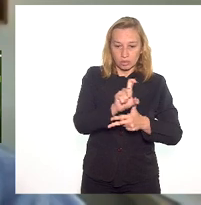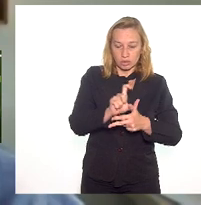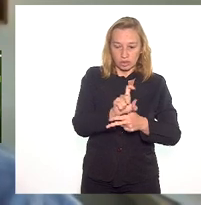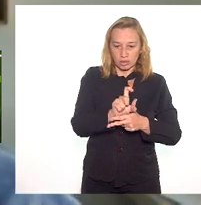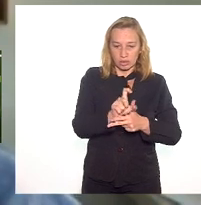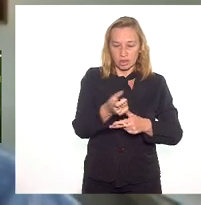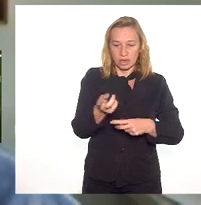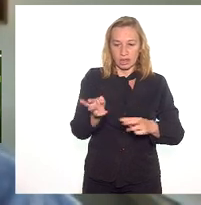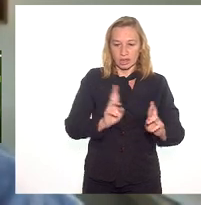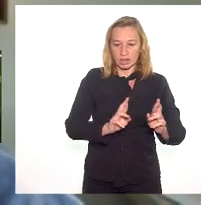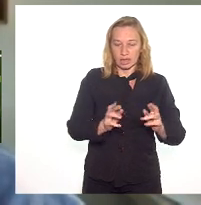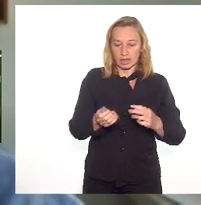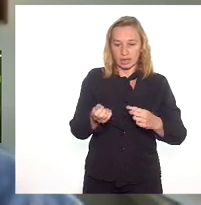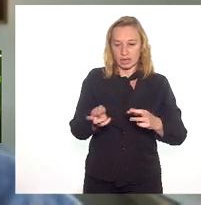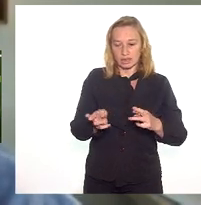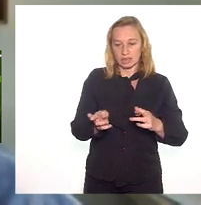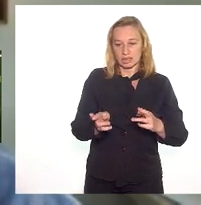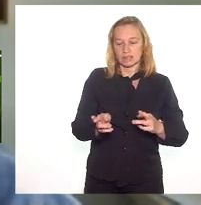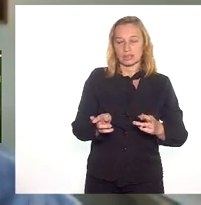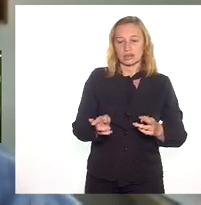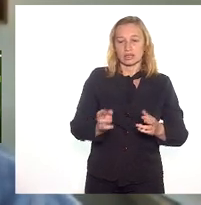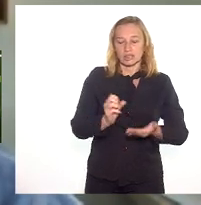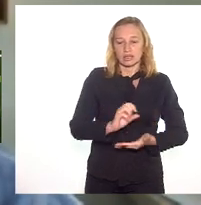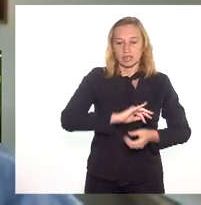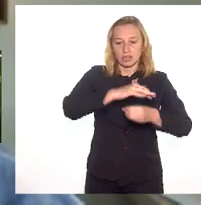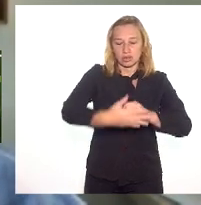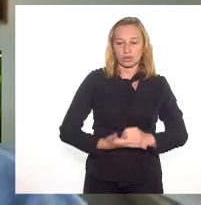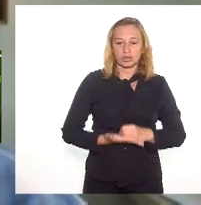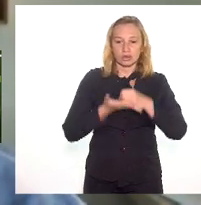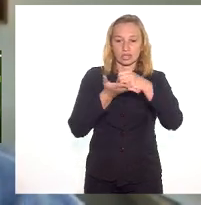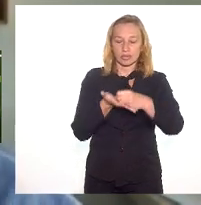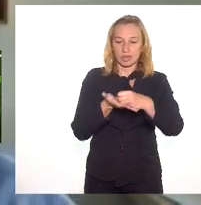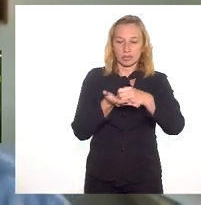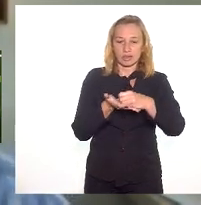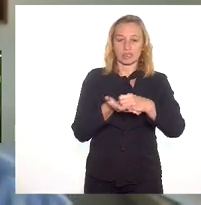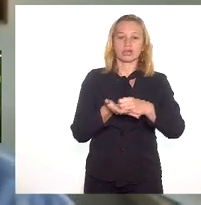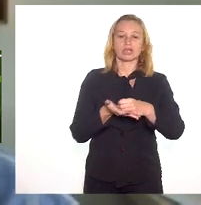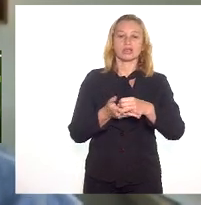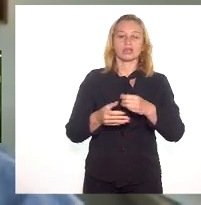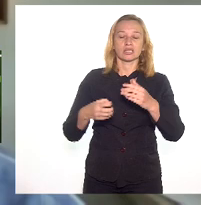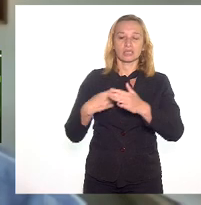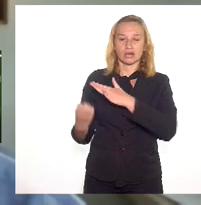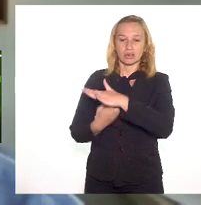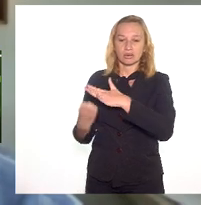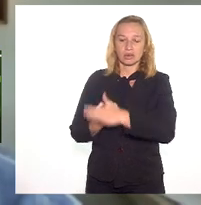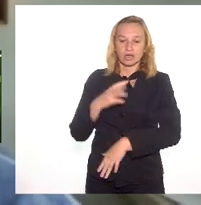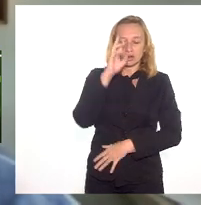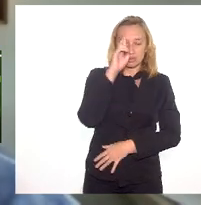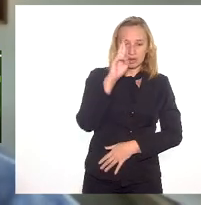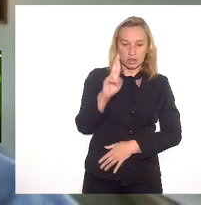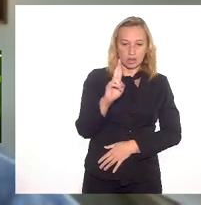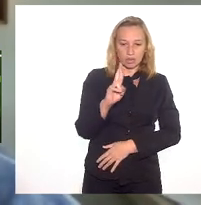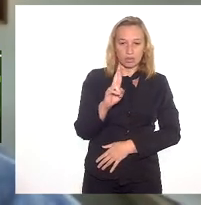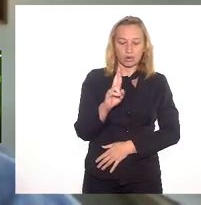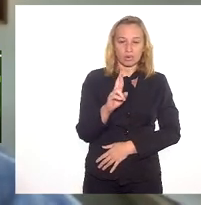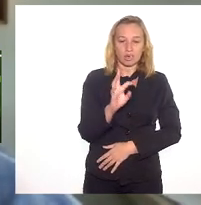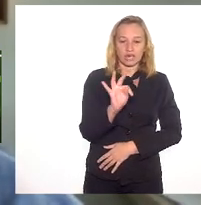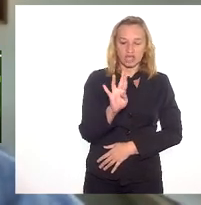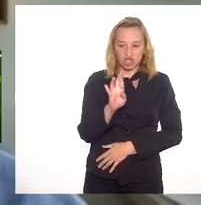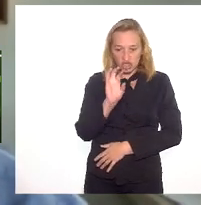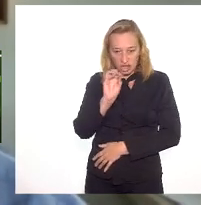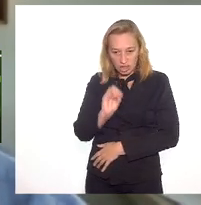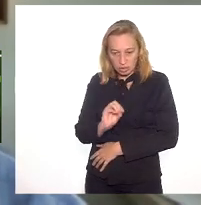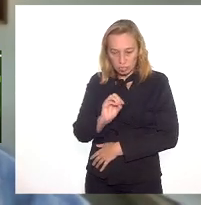relacionamento institucional e sustentabilidade da empresa, e o senhor Cristiano Gadelha